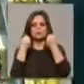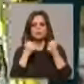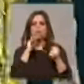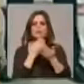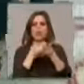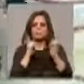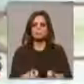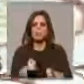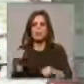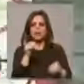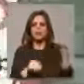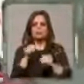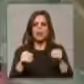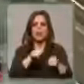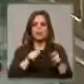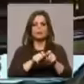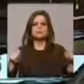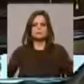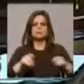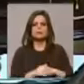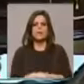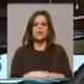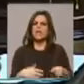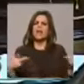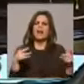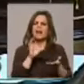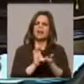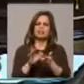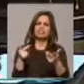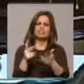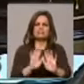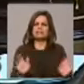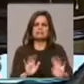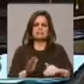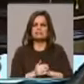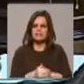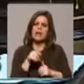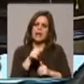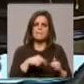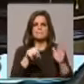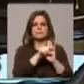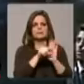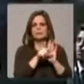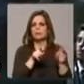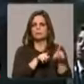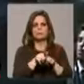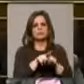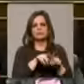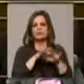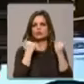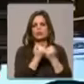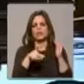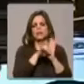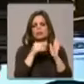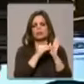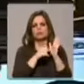eleitoral contínua. Evitar o rescate. Essa foi a grande medida de política social desta legislatura.